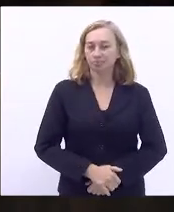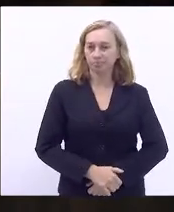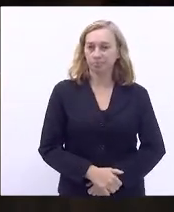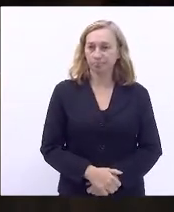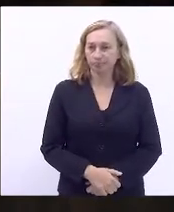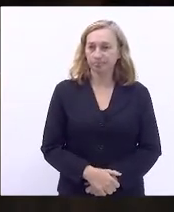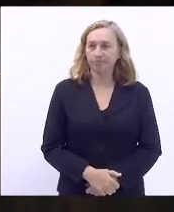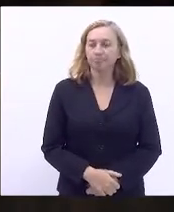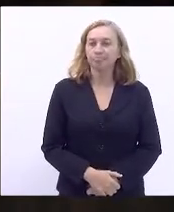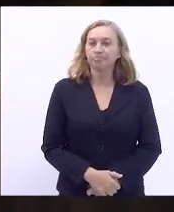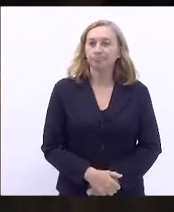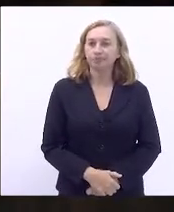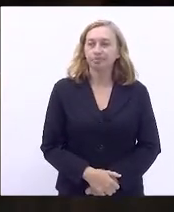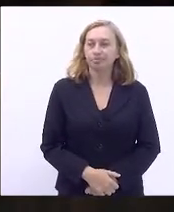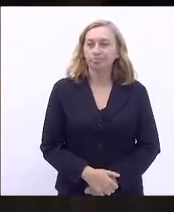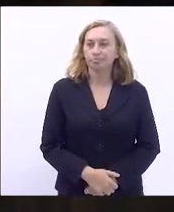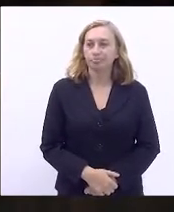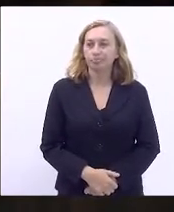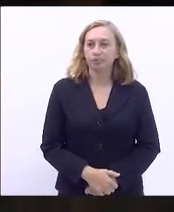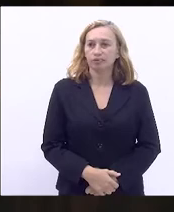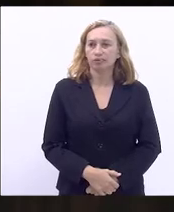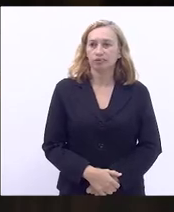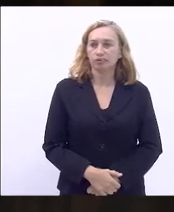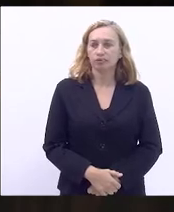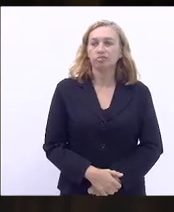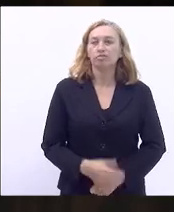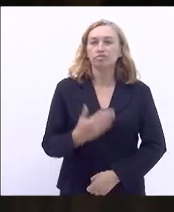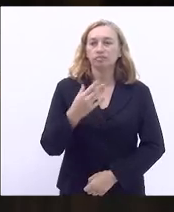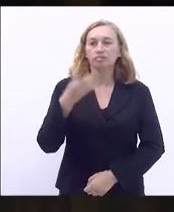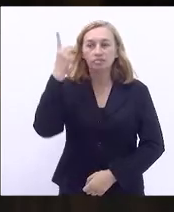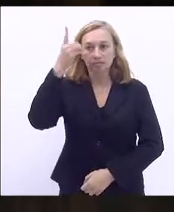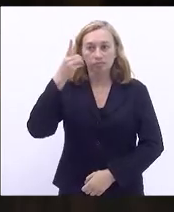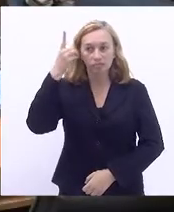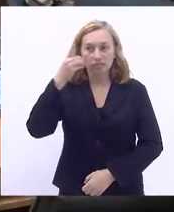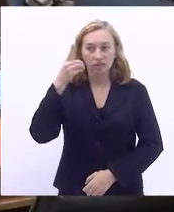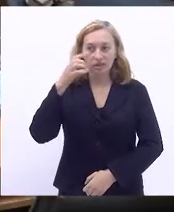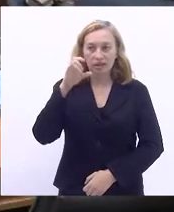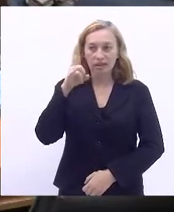Deputado Dionísio Lins, está licenciado. Deputada Célia Jordão.